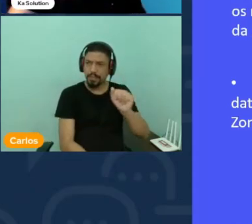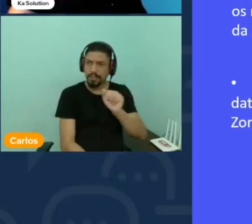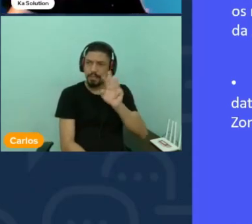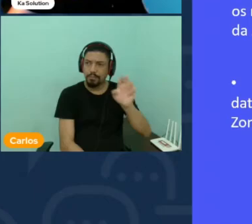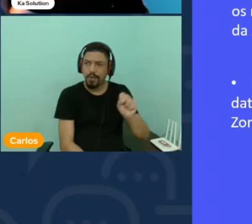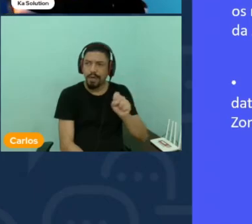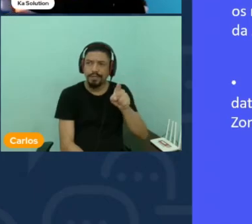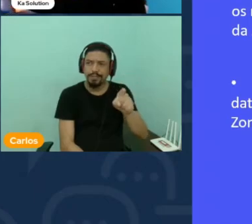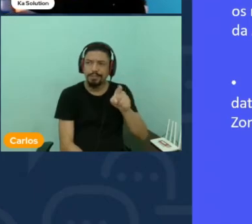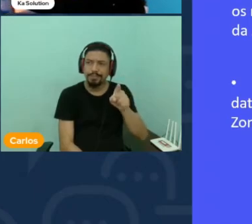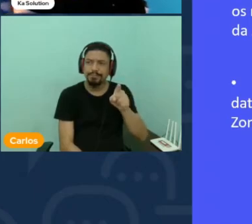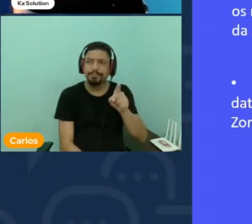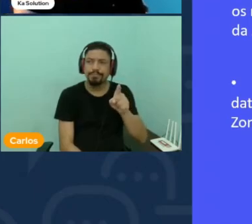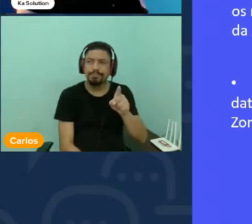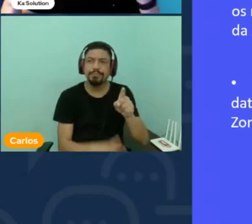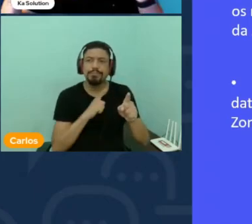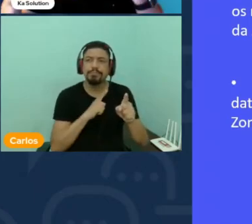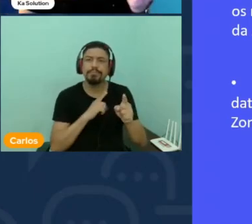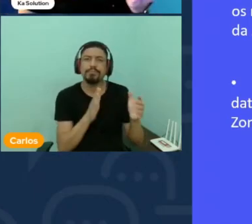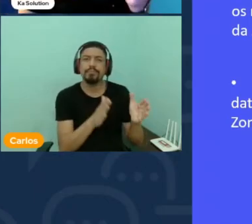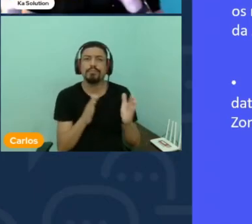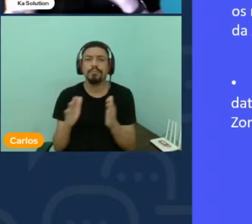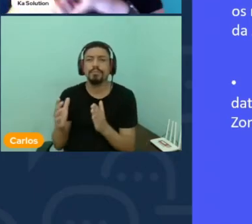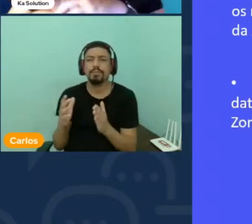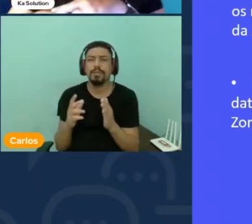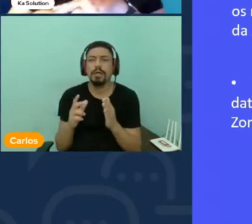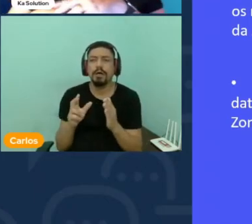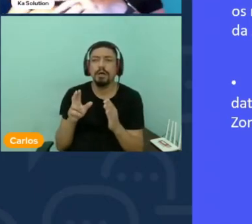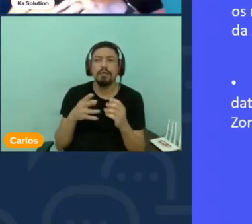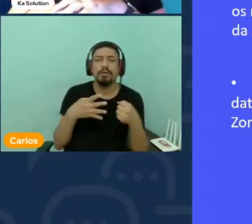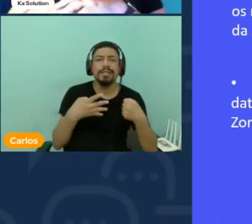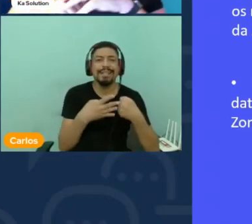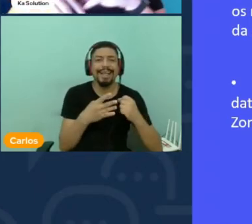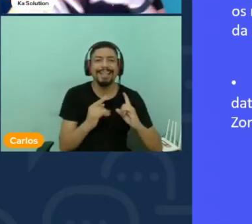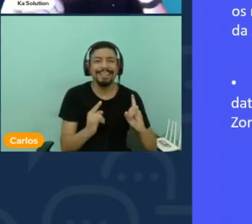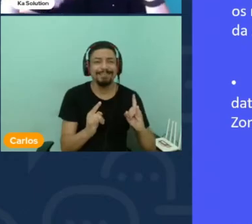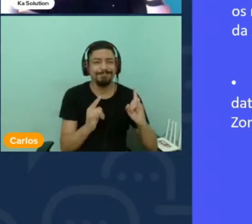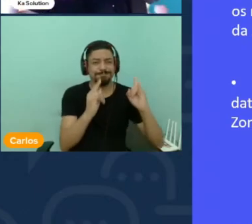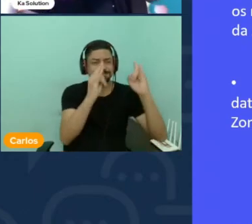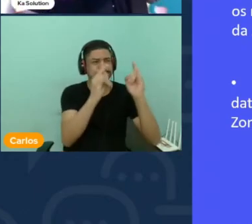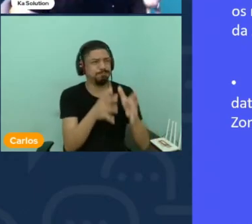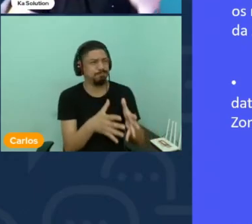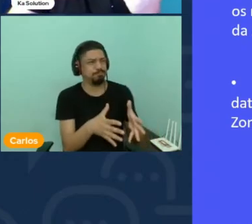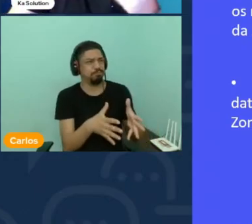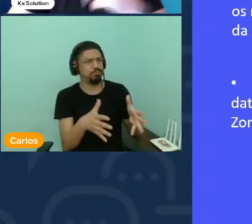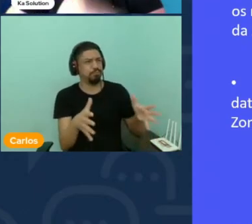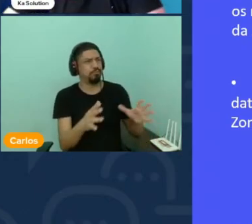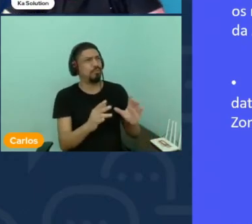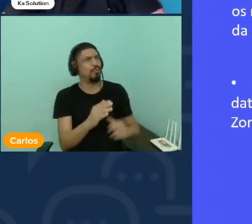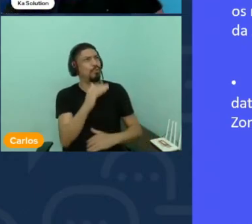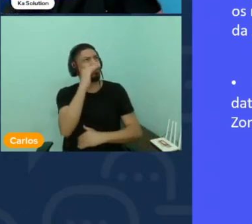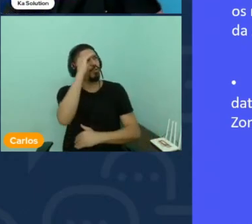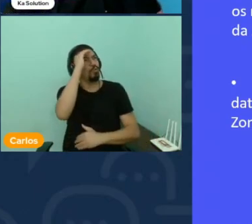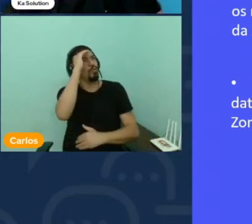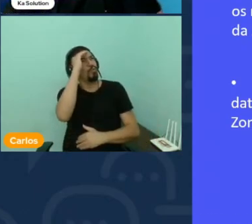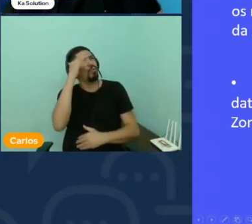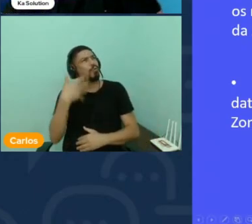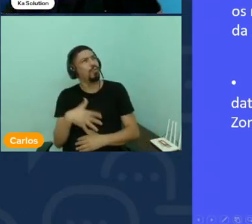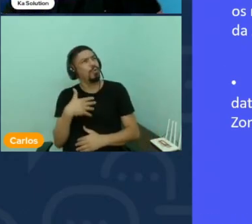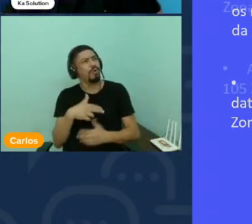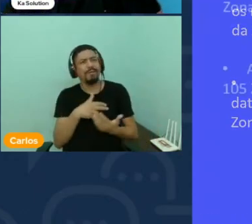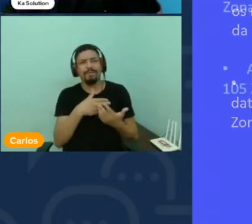que ela está organizada em grandes data centers, em grandes conjuntos de